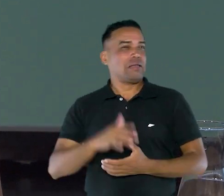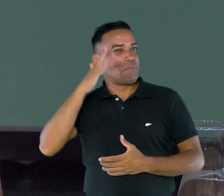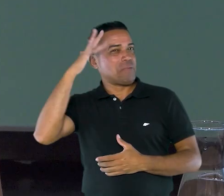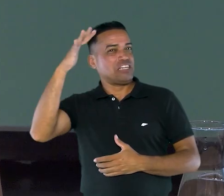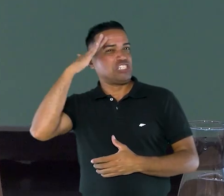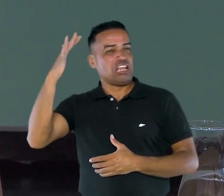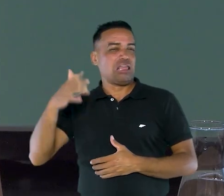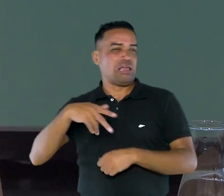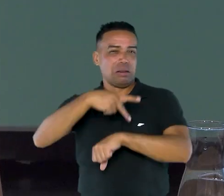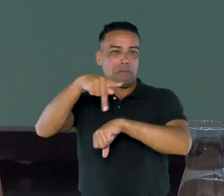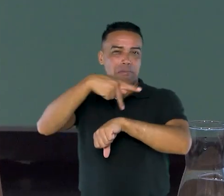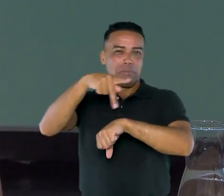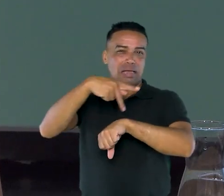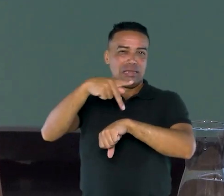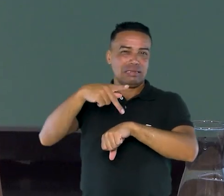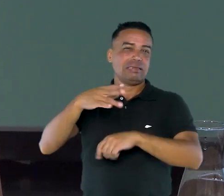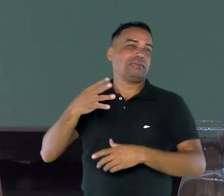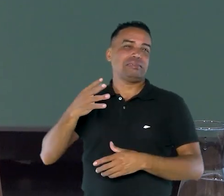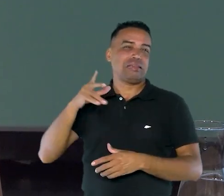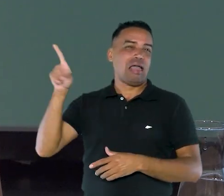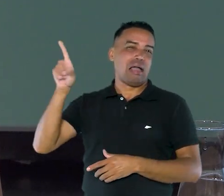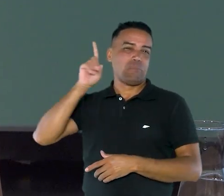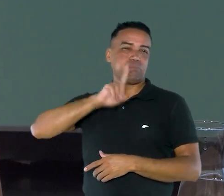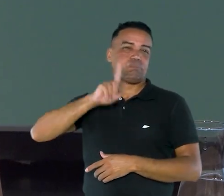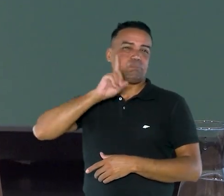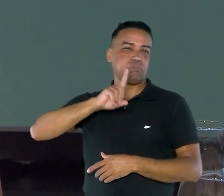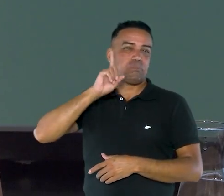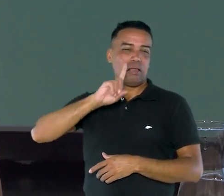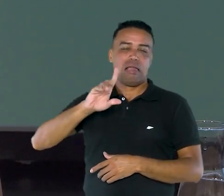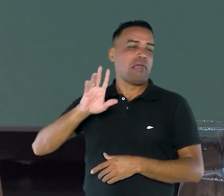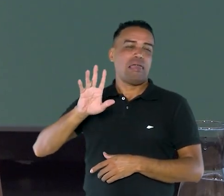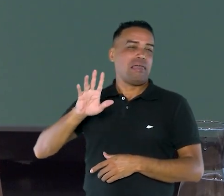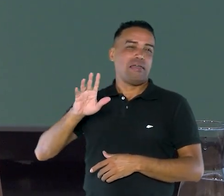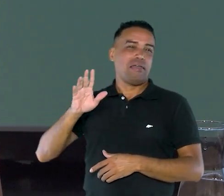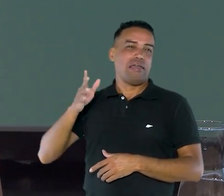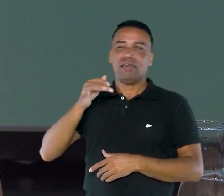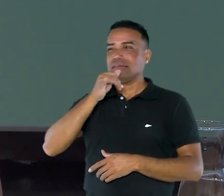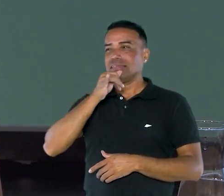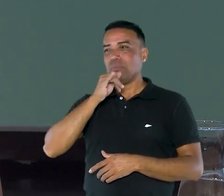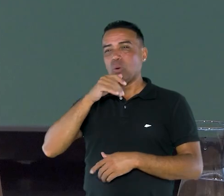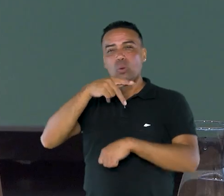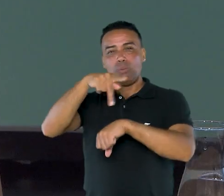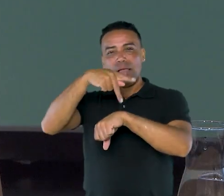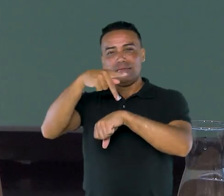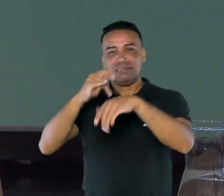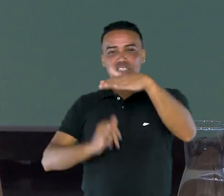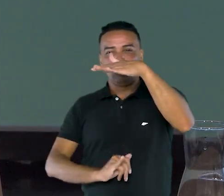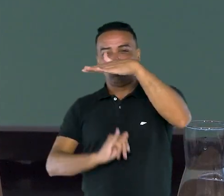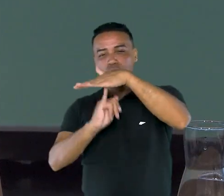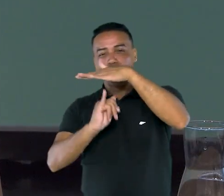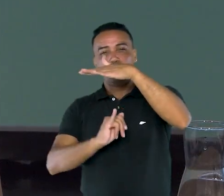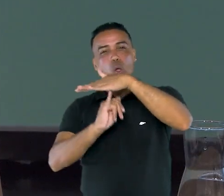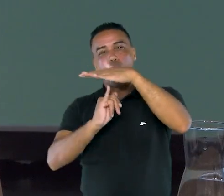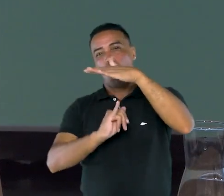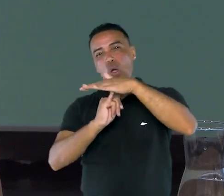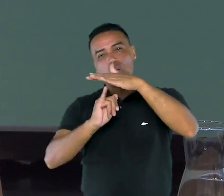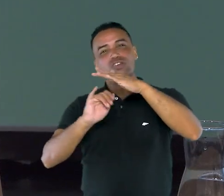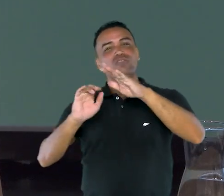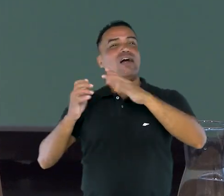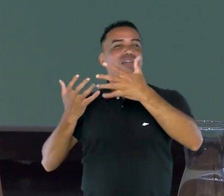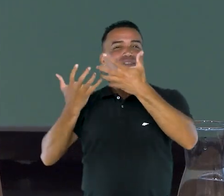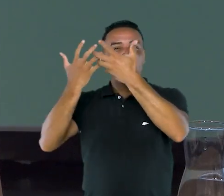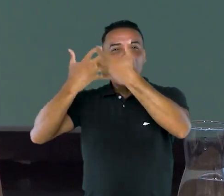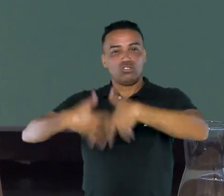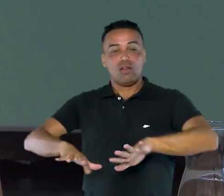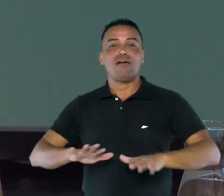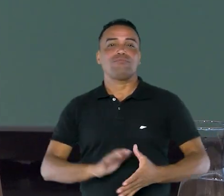nada. O Trump aí é retórico, um jogo retórico. As instituições americanas, e mesmo Bolsonaro, qual o